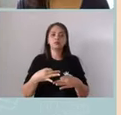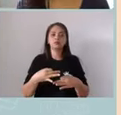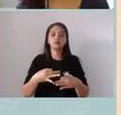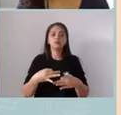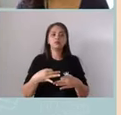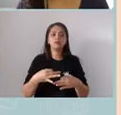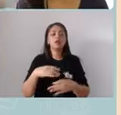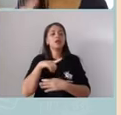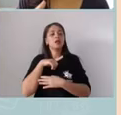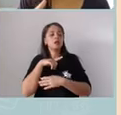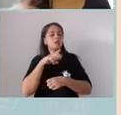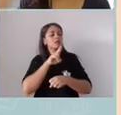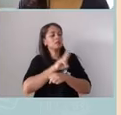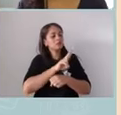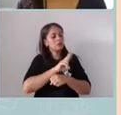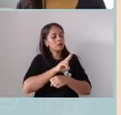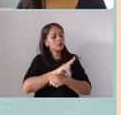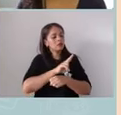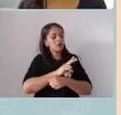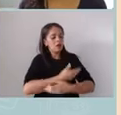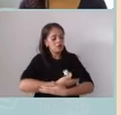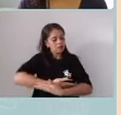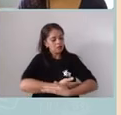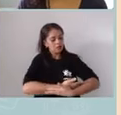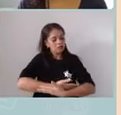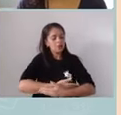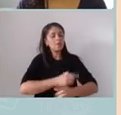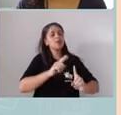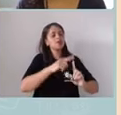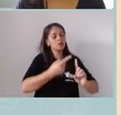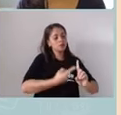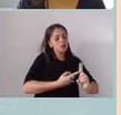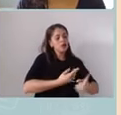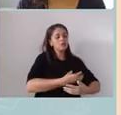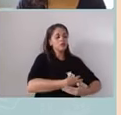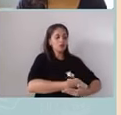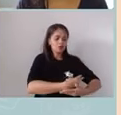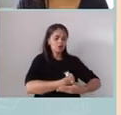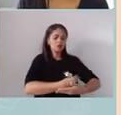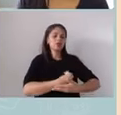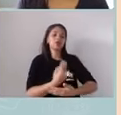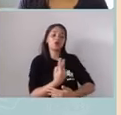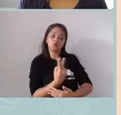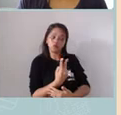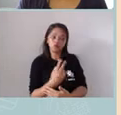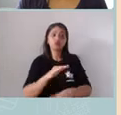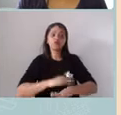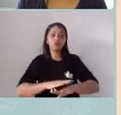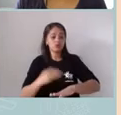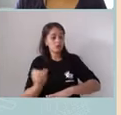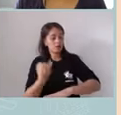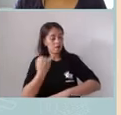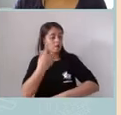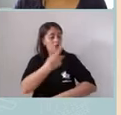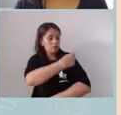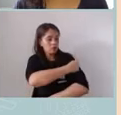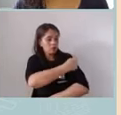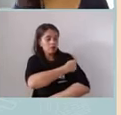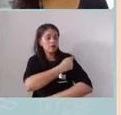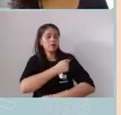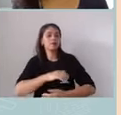dos anticorpos com tanto a gestação quanto o aleitamento, né, com a amamentação. E a imunidade